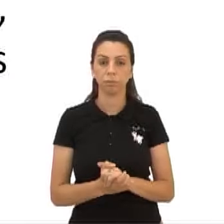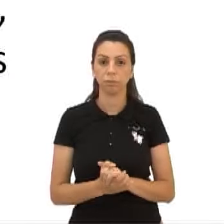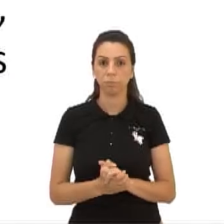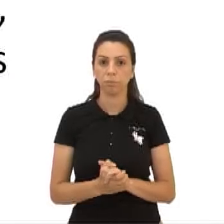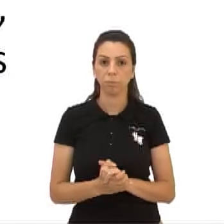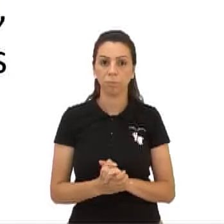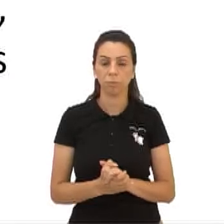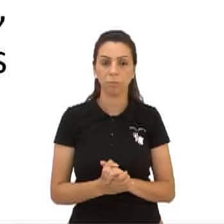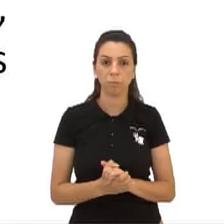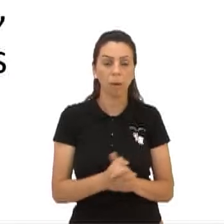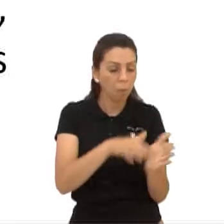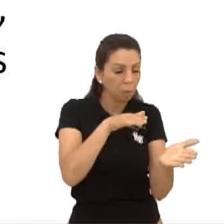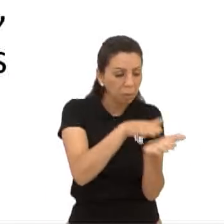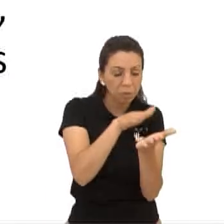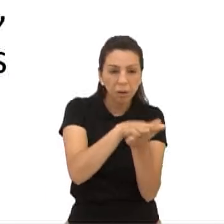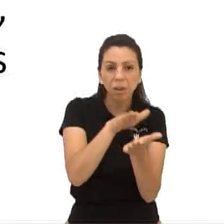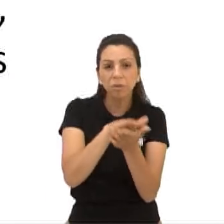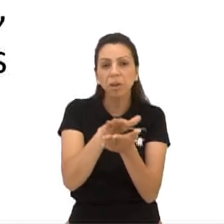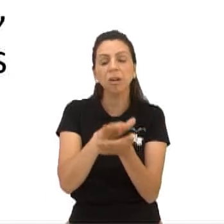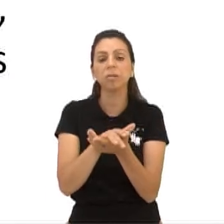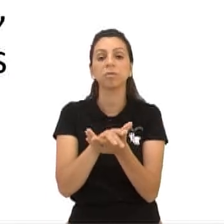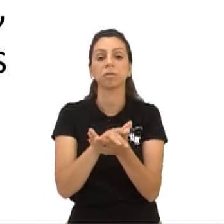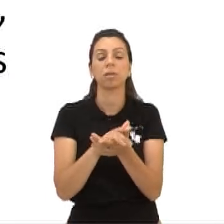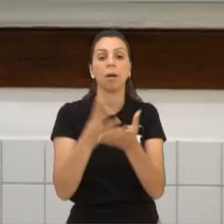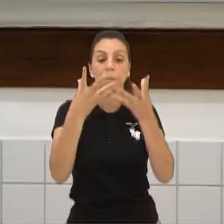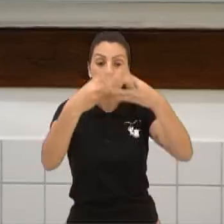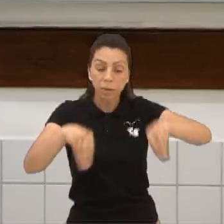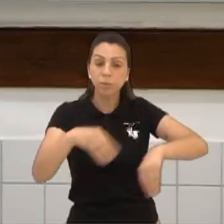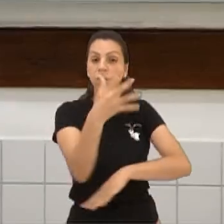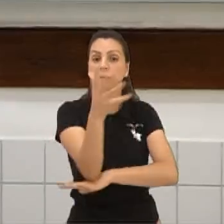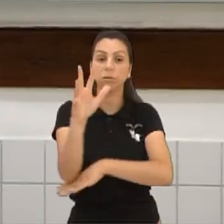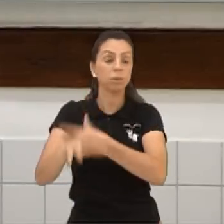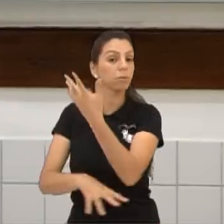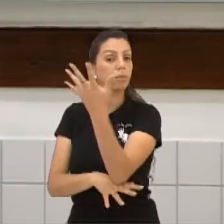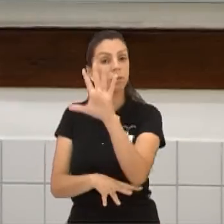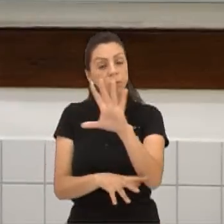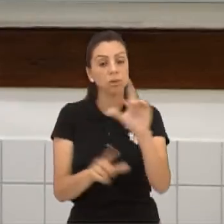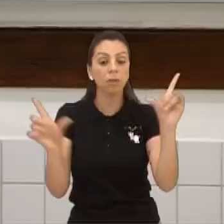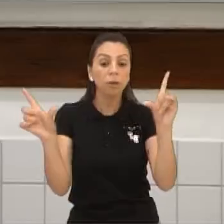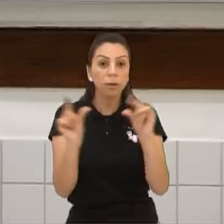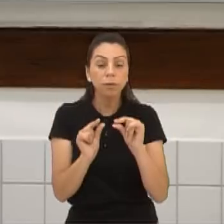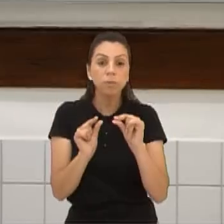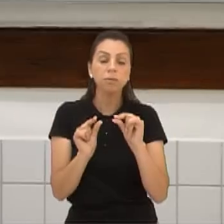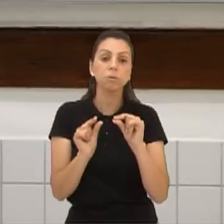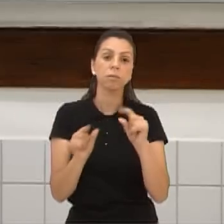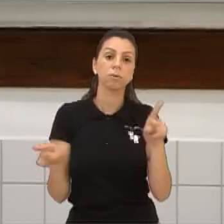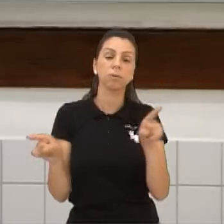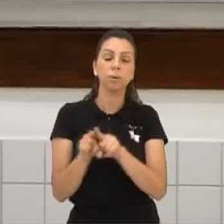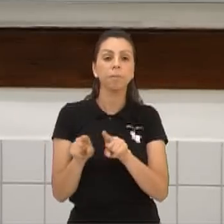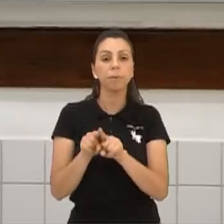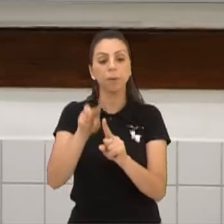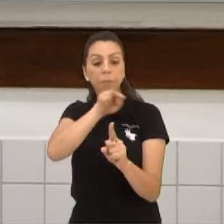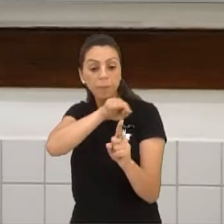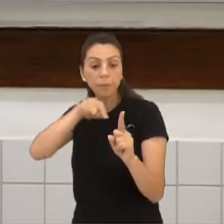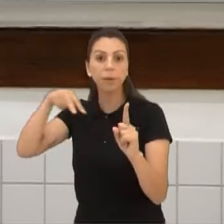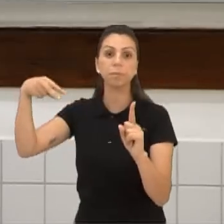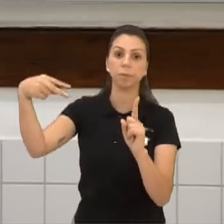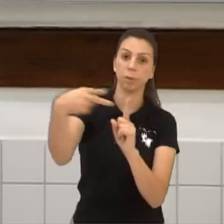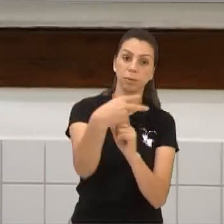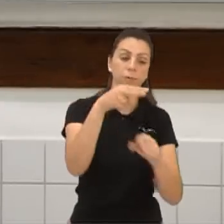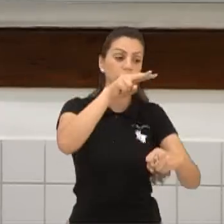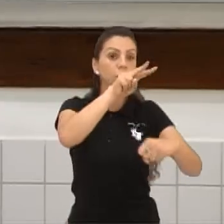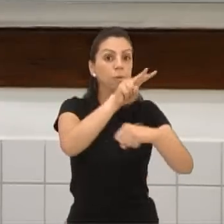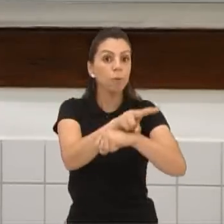componentes que estão agredindo a natureza. Ter uma visão sustentável, né, do aspecto econômico,